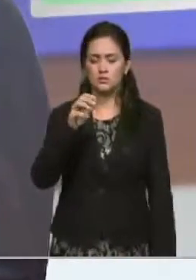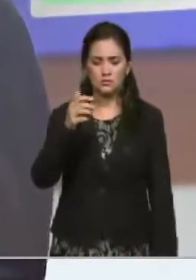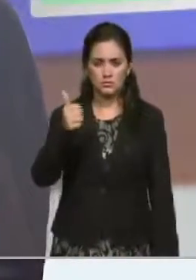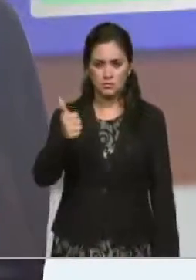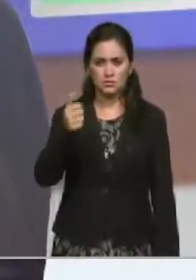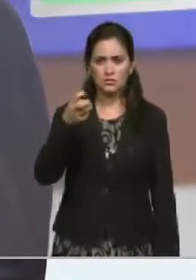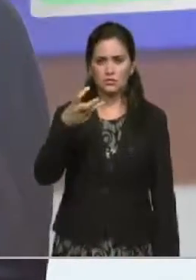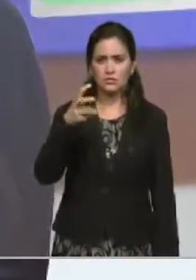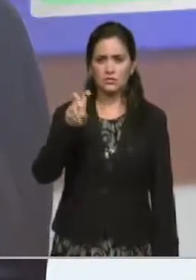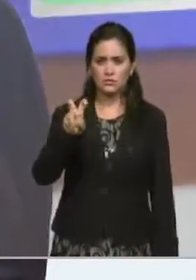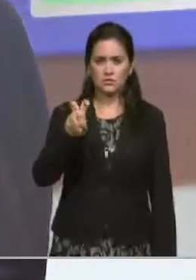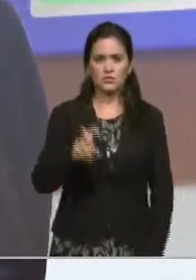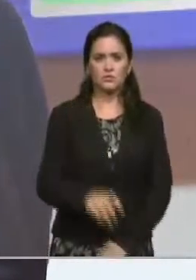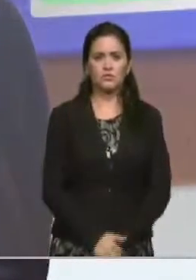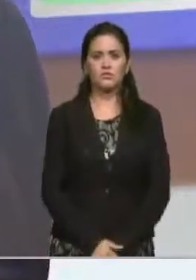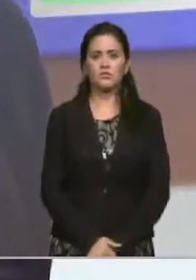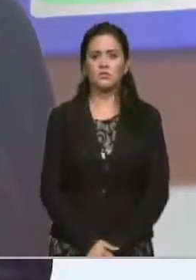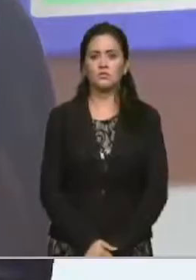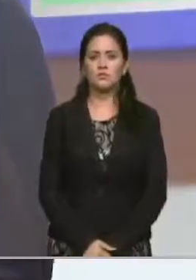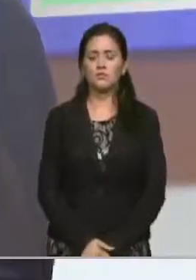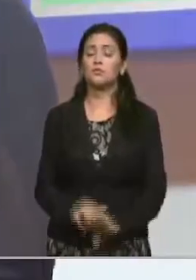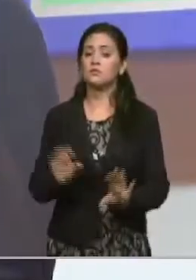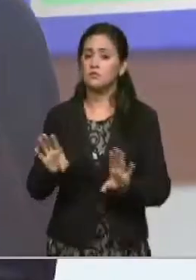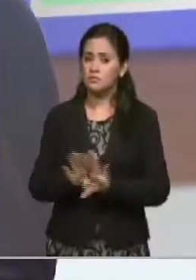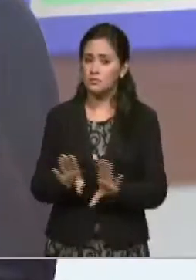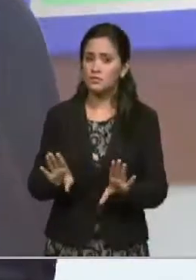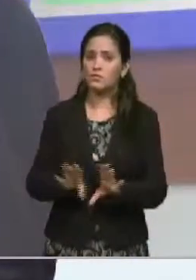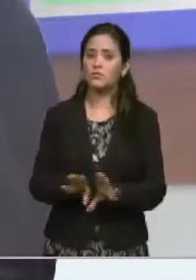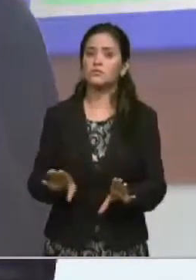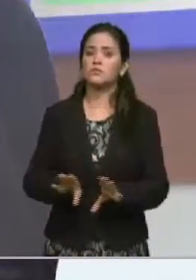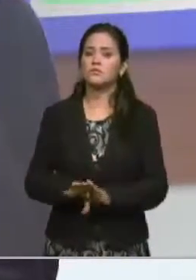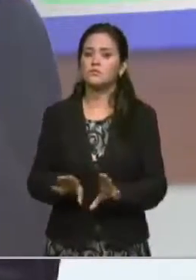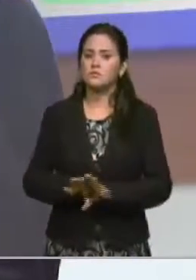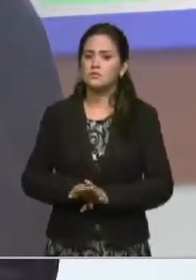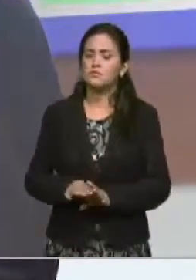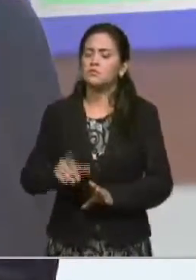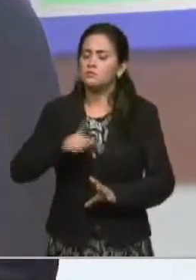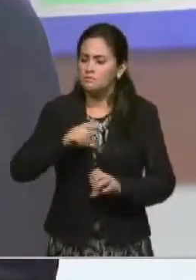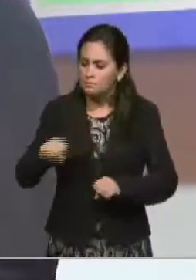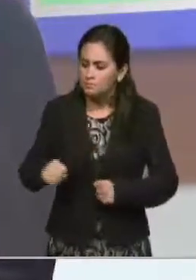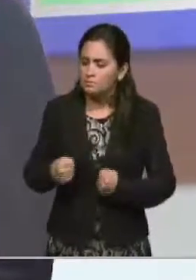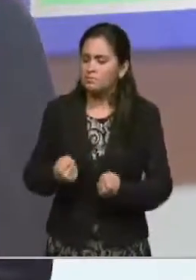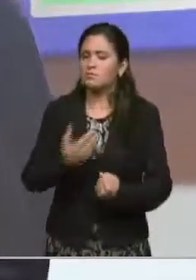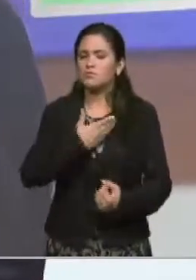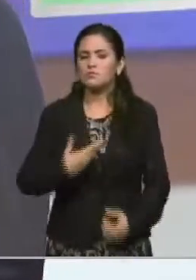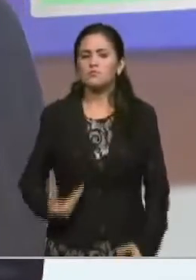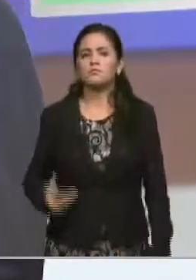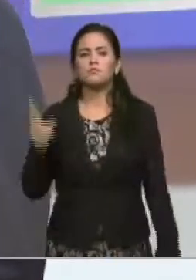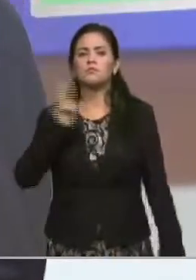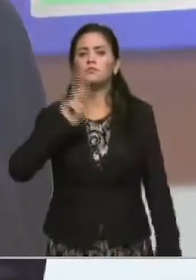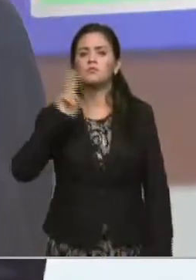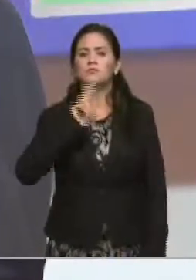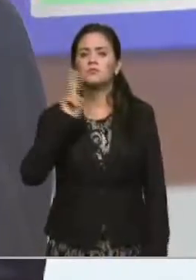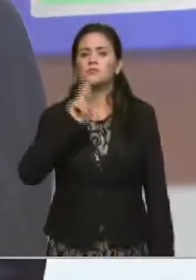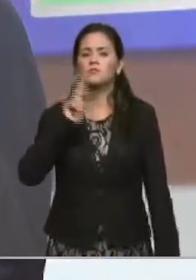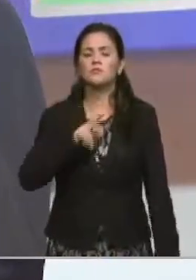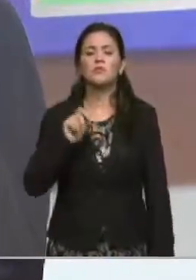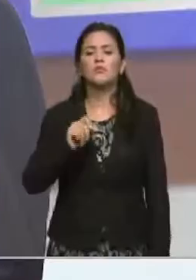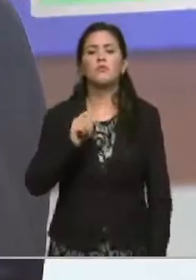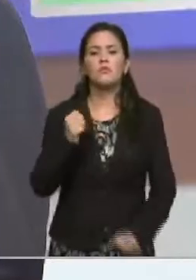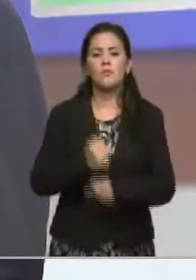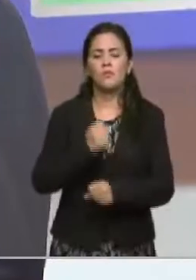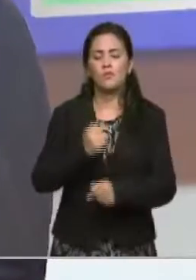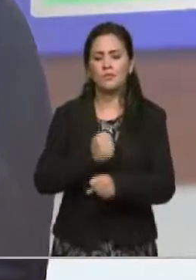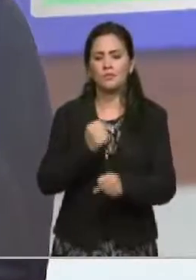E que há também um grande empenho do governador para a retomada urgente das obras